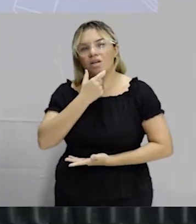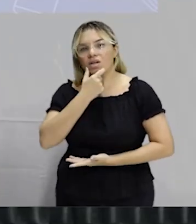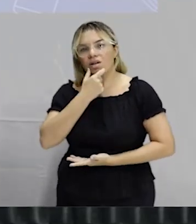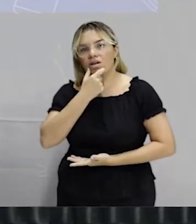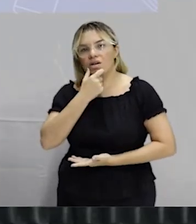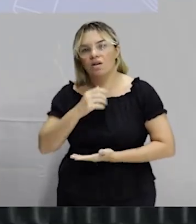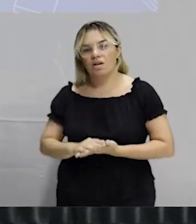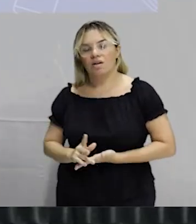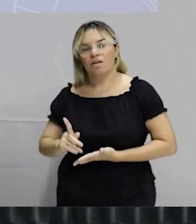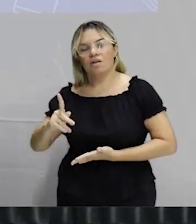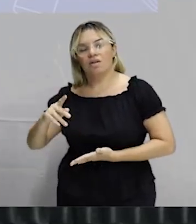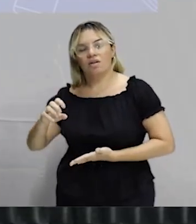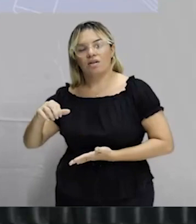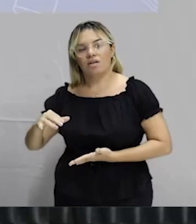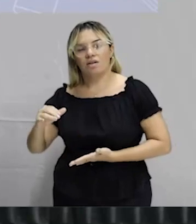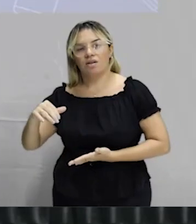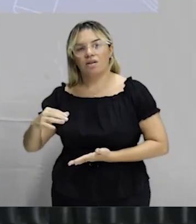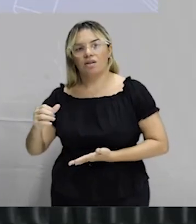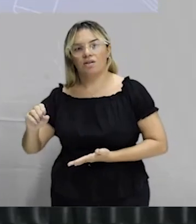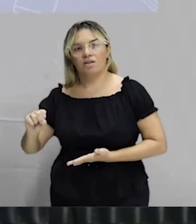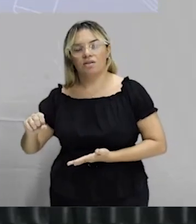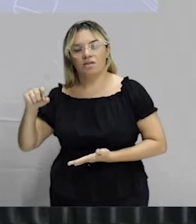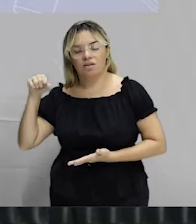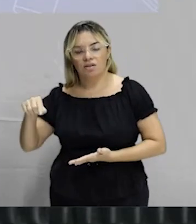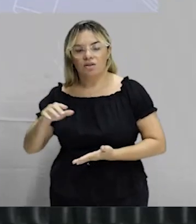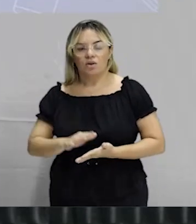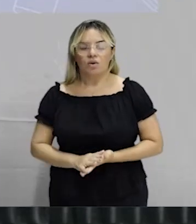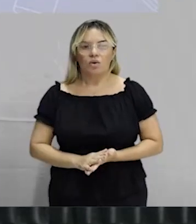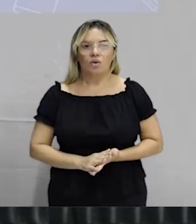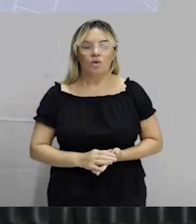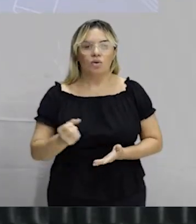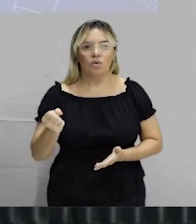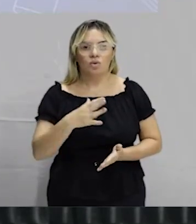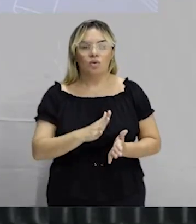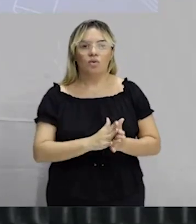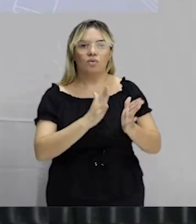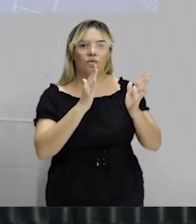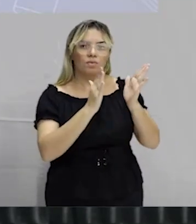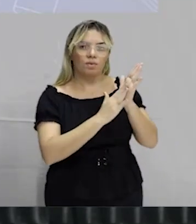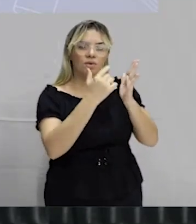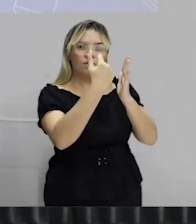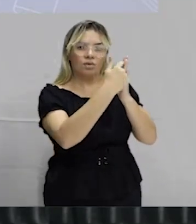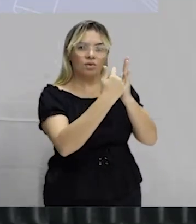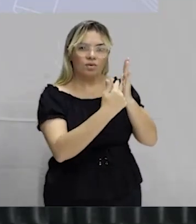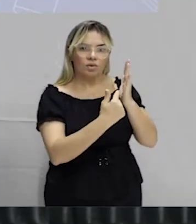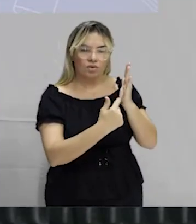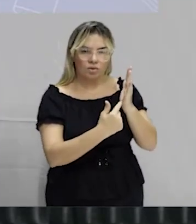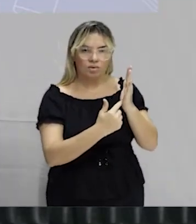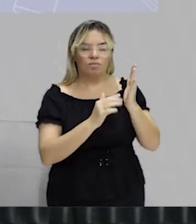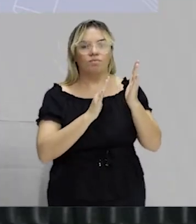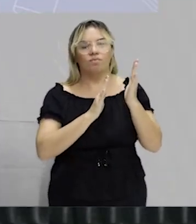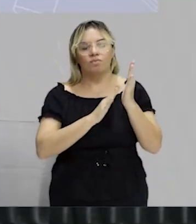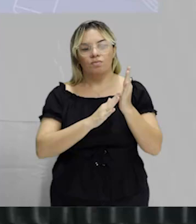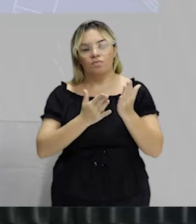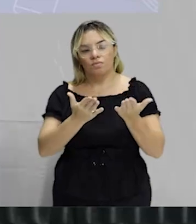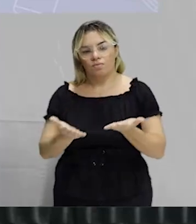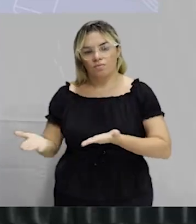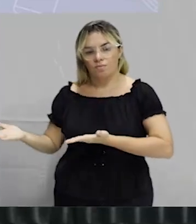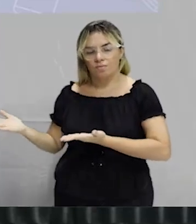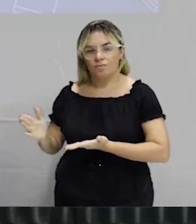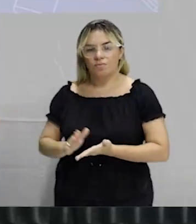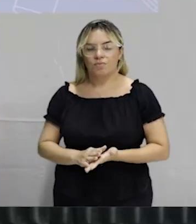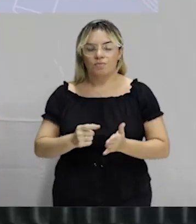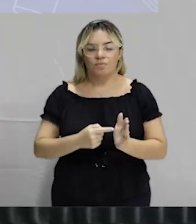Keynes, ele traz um novo plano, um novo acordo, ou seja, o New Deal,